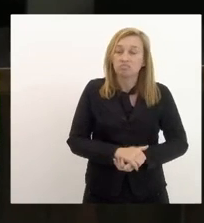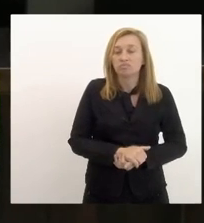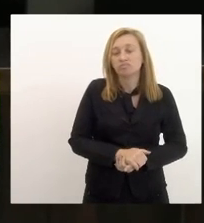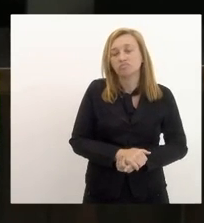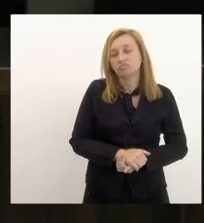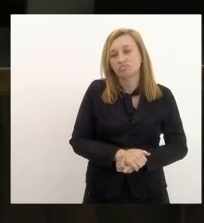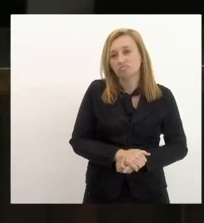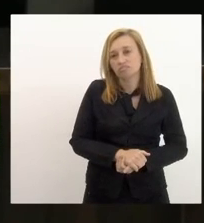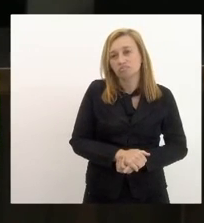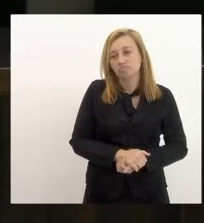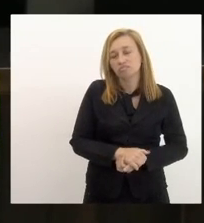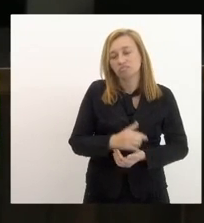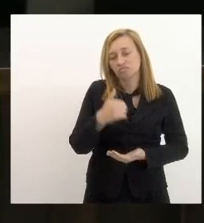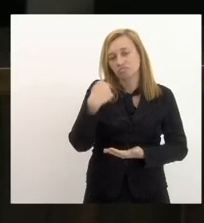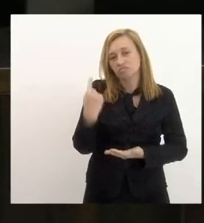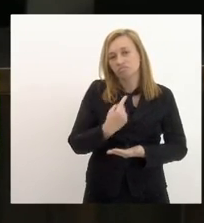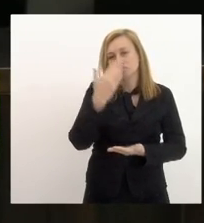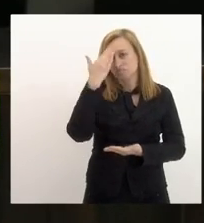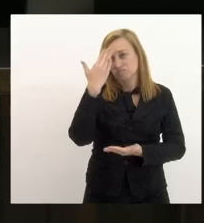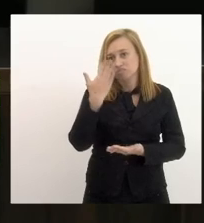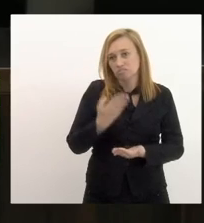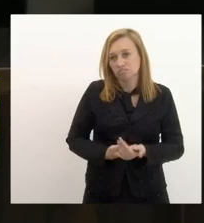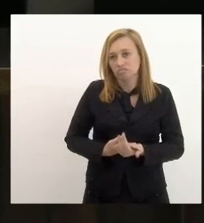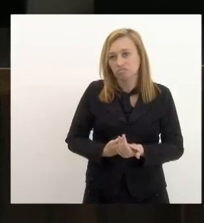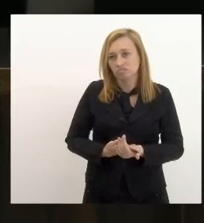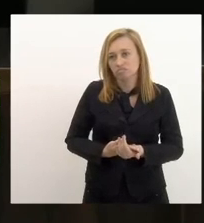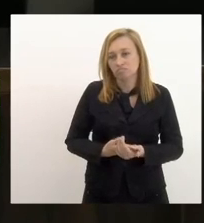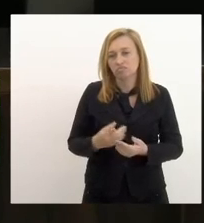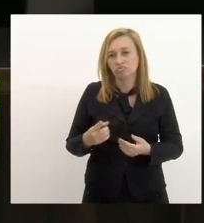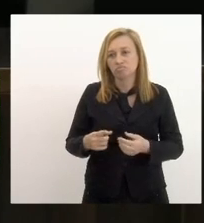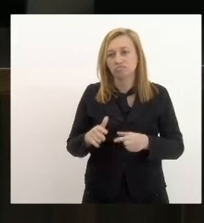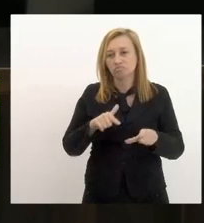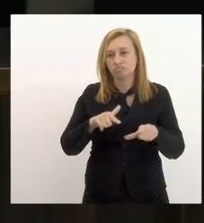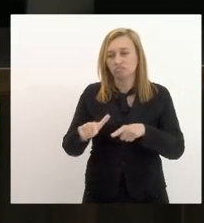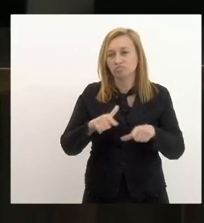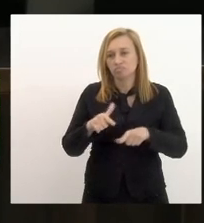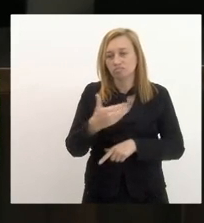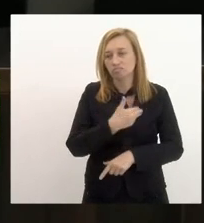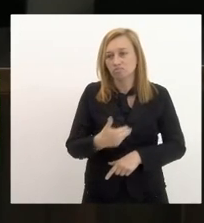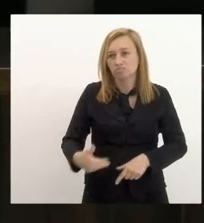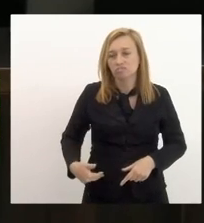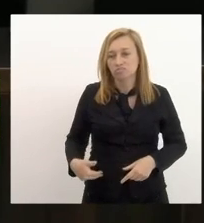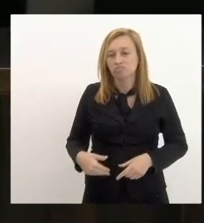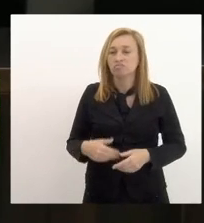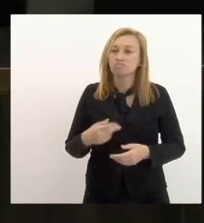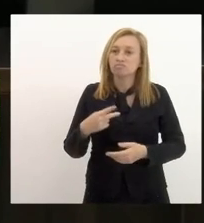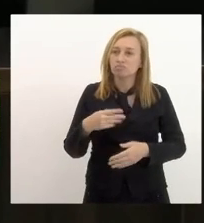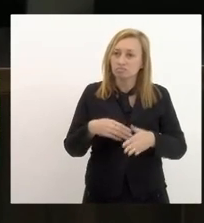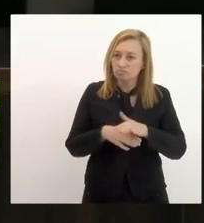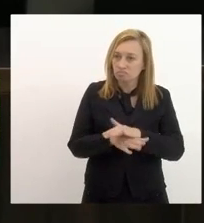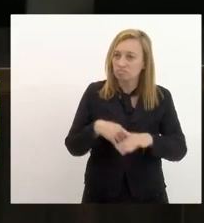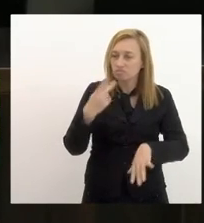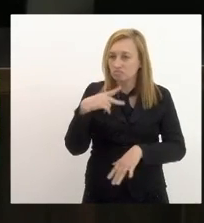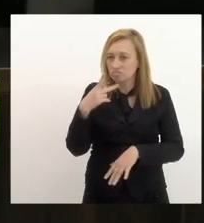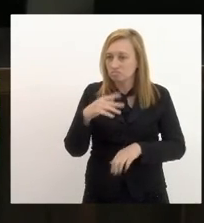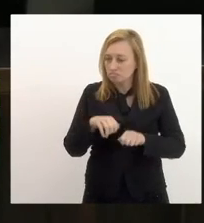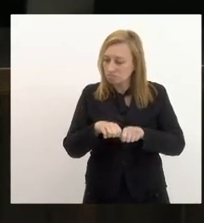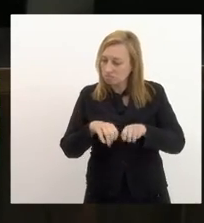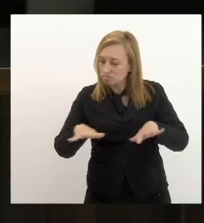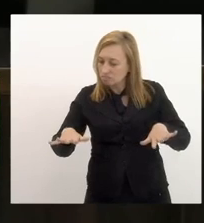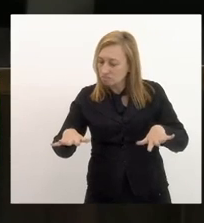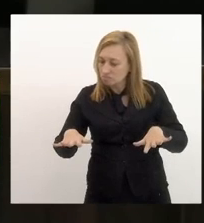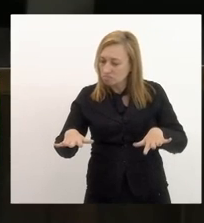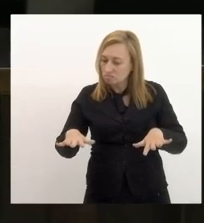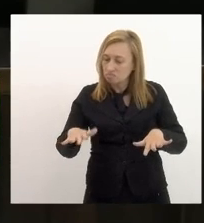é mas acreditamos do serviço público Eu costumo dizer a pegando a pandemia